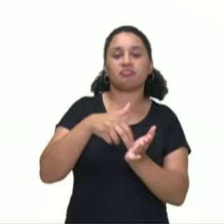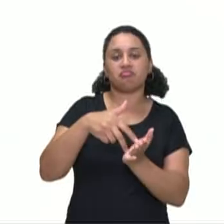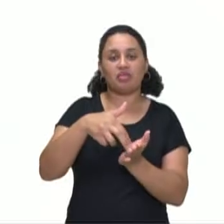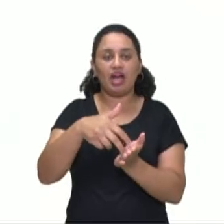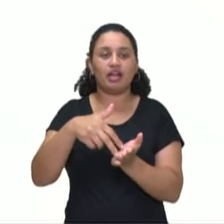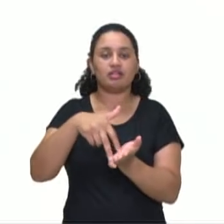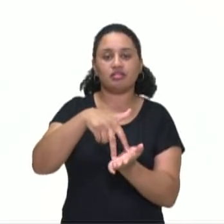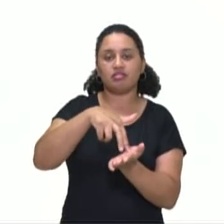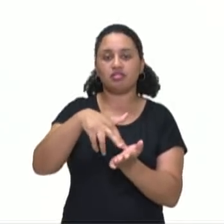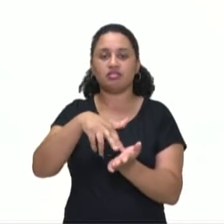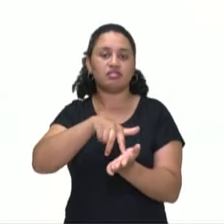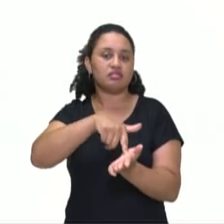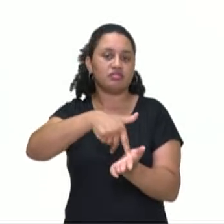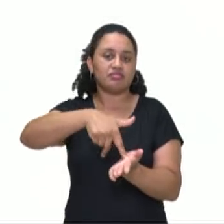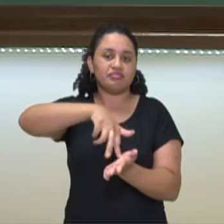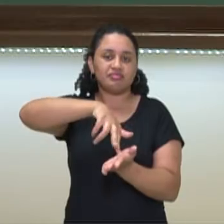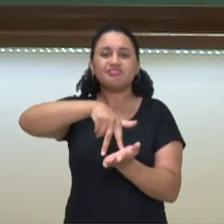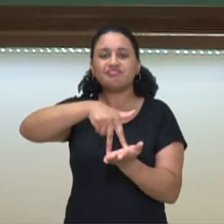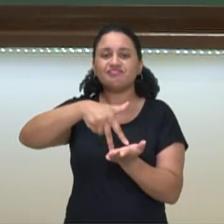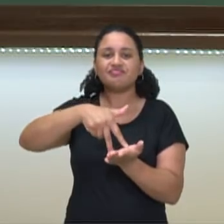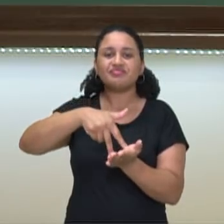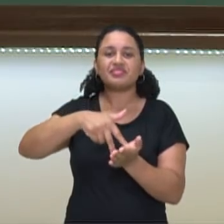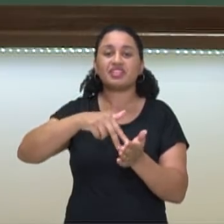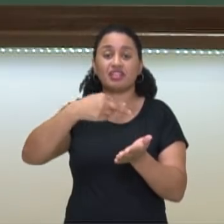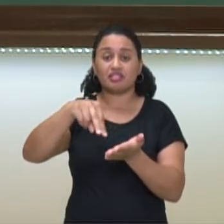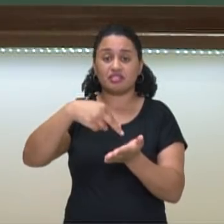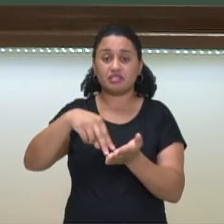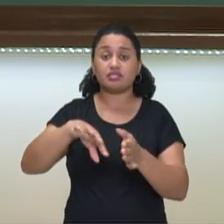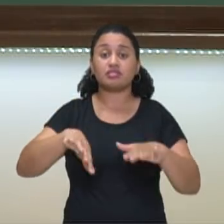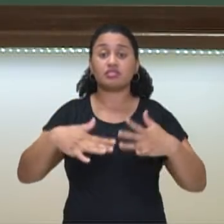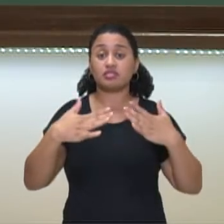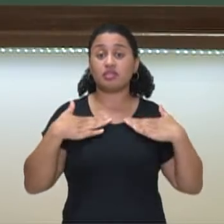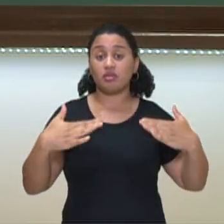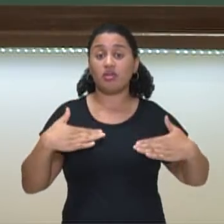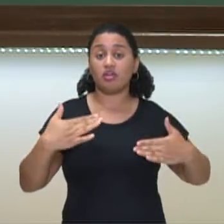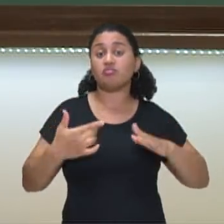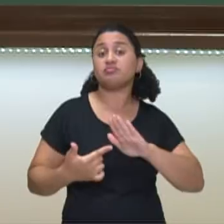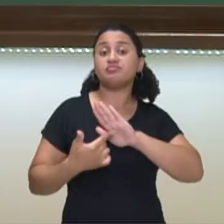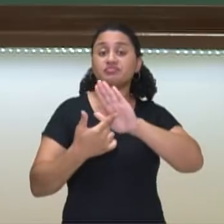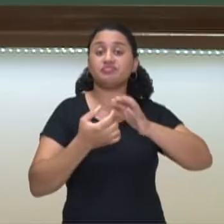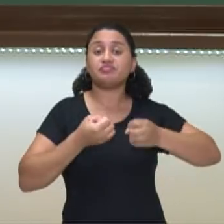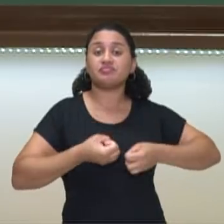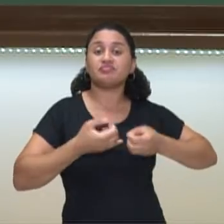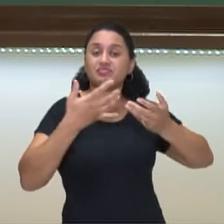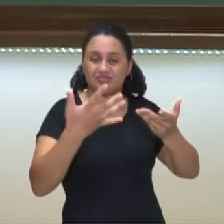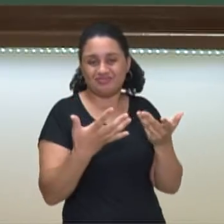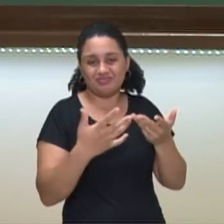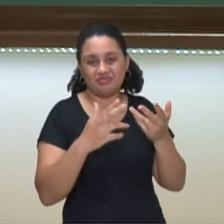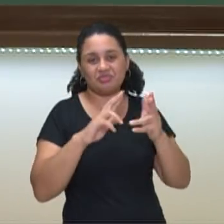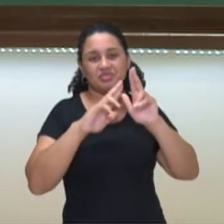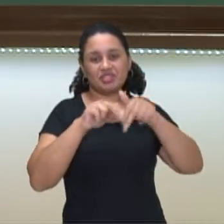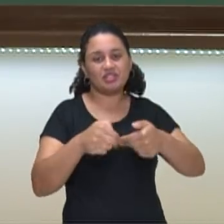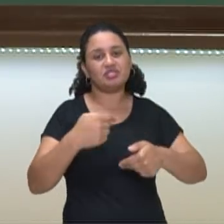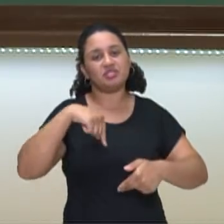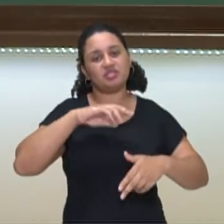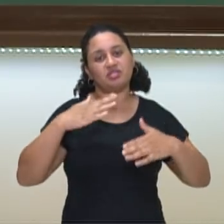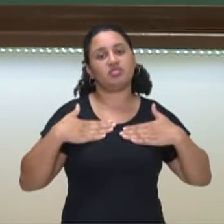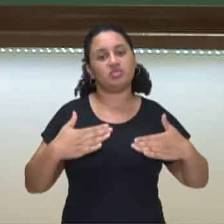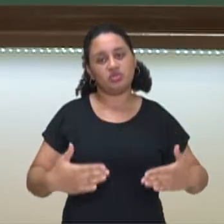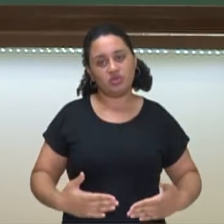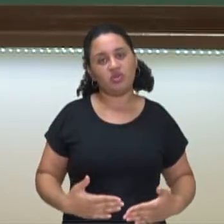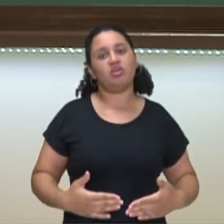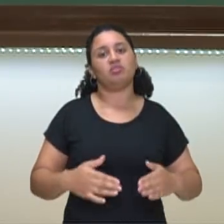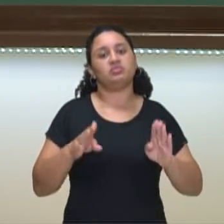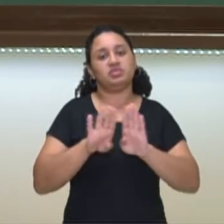na dança. Então, o nosso corpo fala, né? Através do nosso corpo e dos